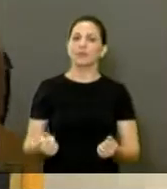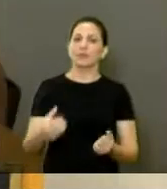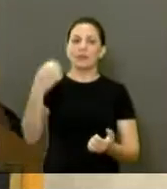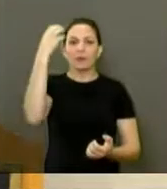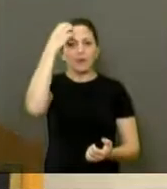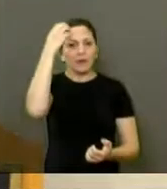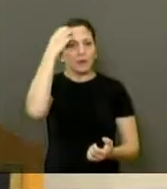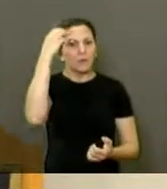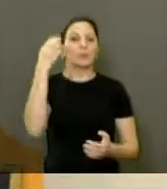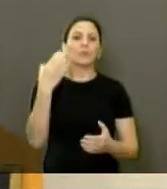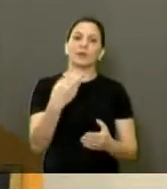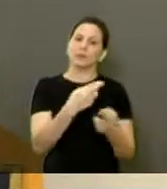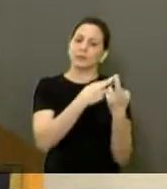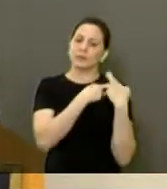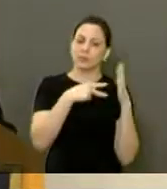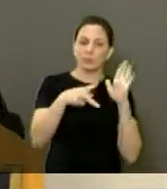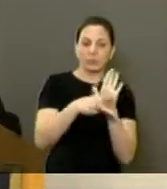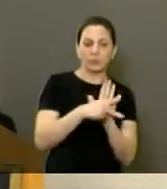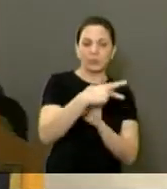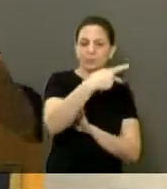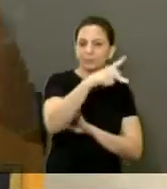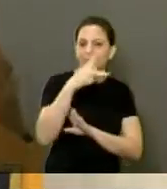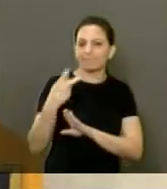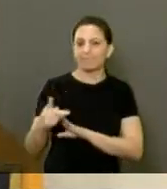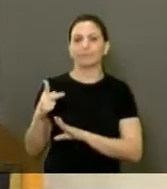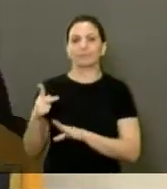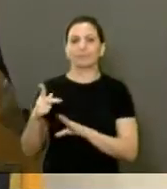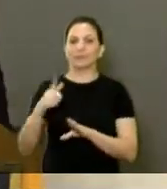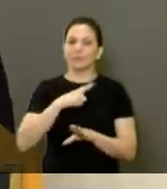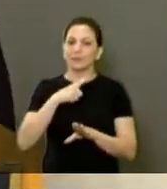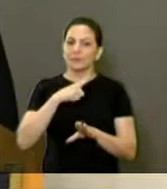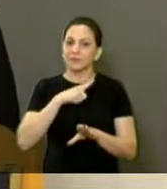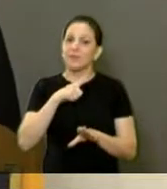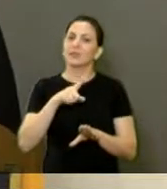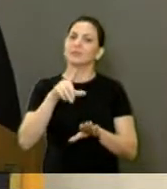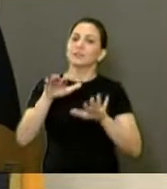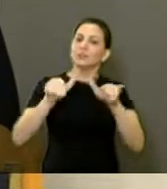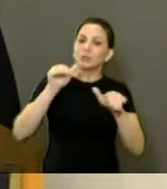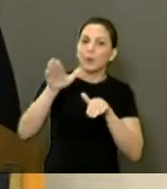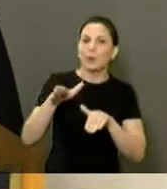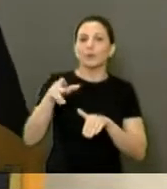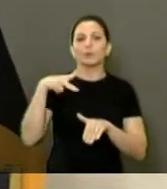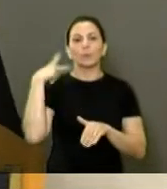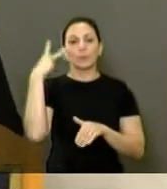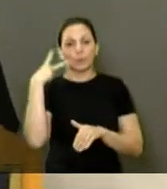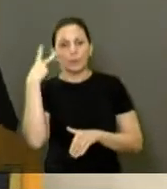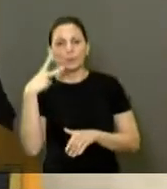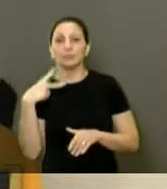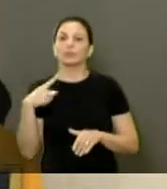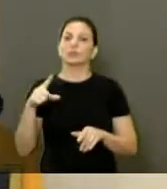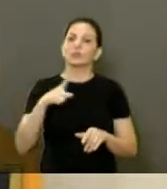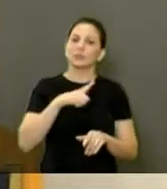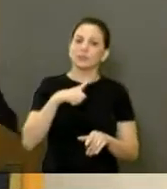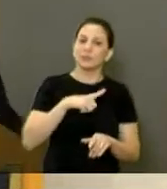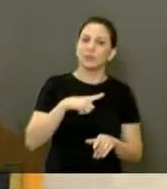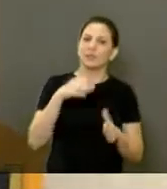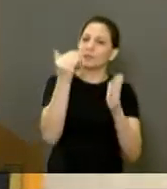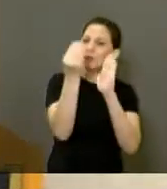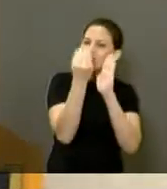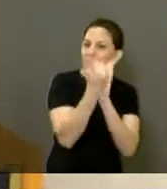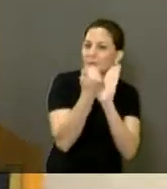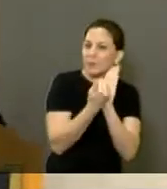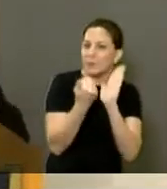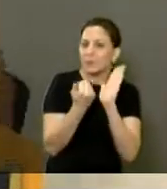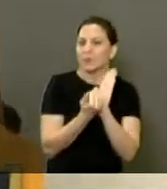e assumir as suas responsabilidades e fazer um grande chamamento dos políticos para que a gente tenha uma pauta para